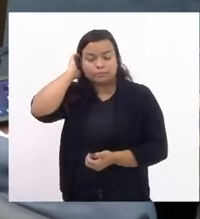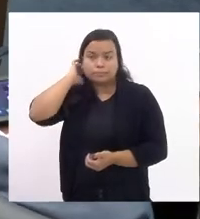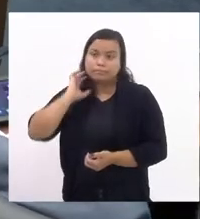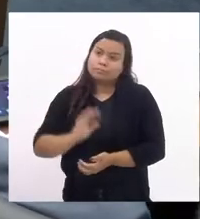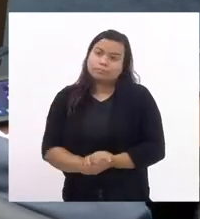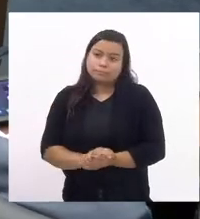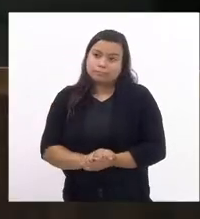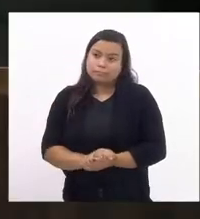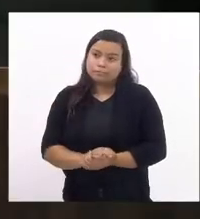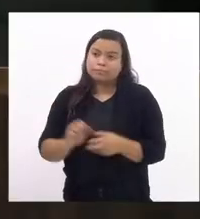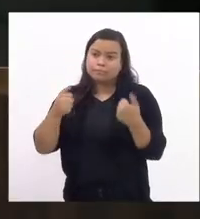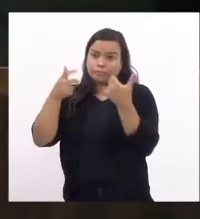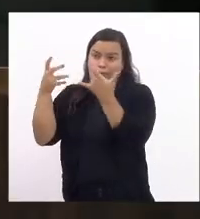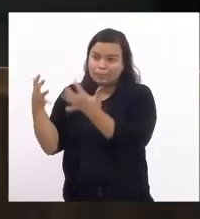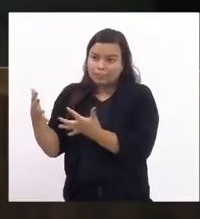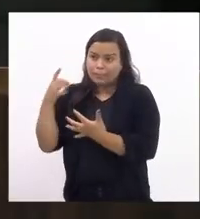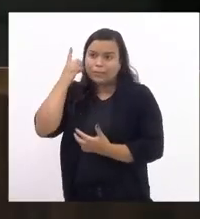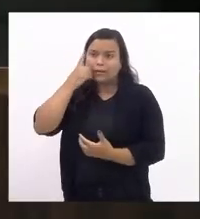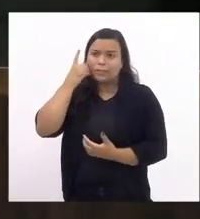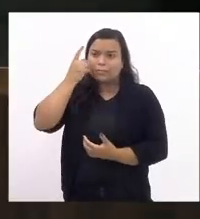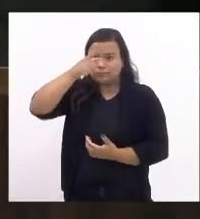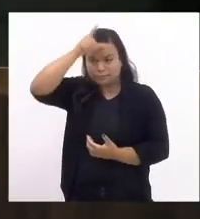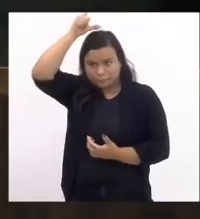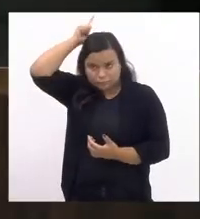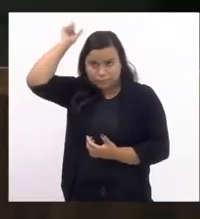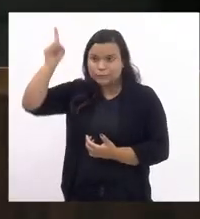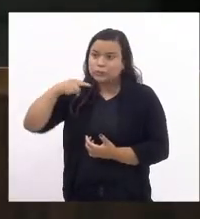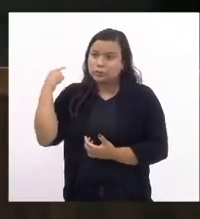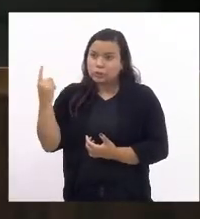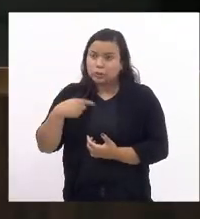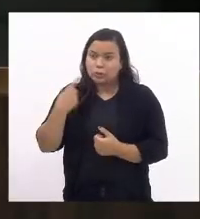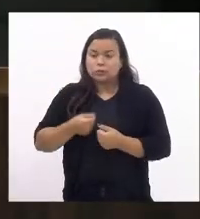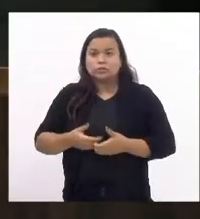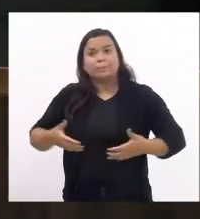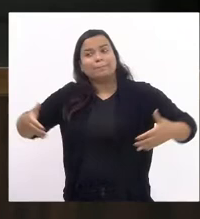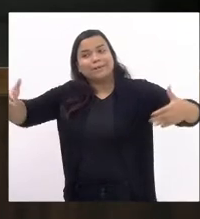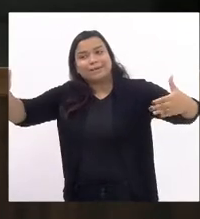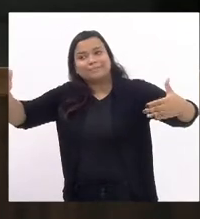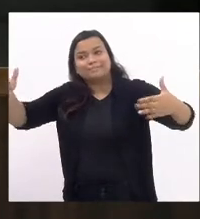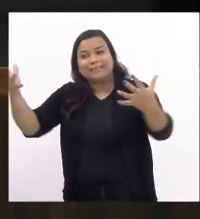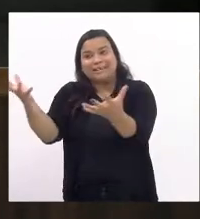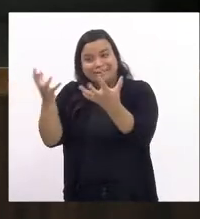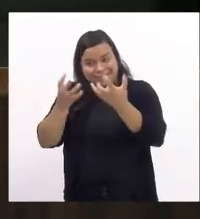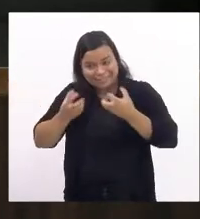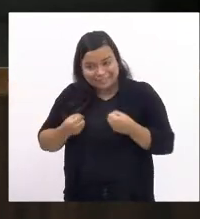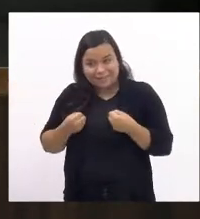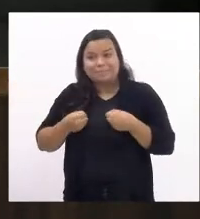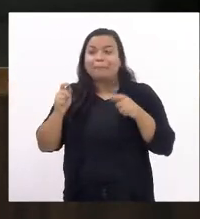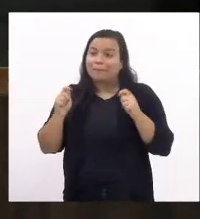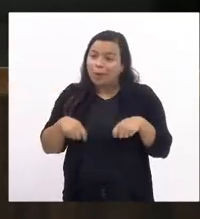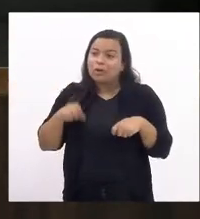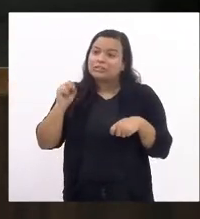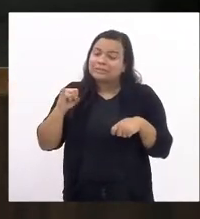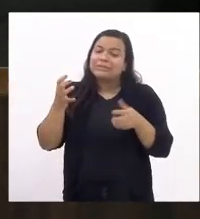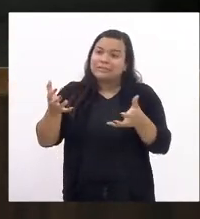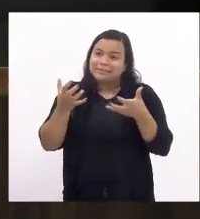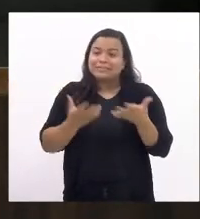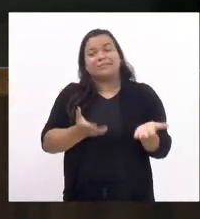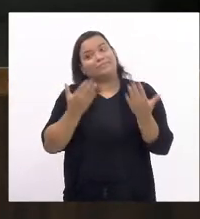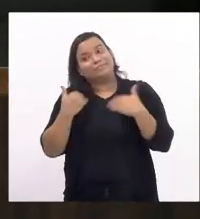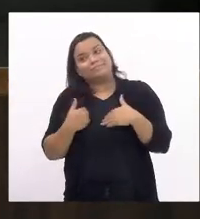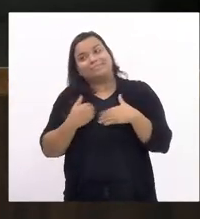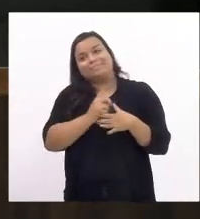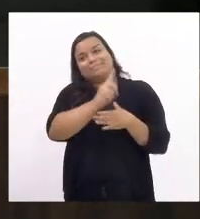Dizer ao deputado Luiz Paulo que estamos de braços abertos para recebê-lo, se assim desejar.